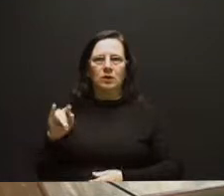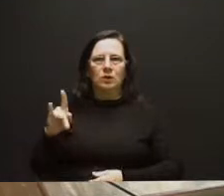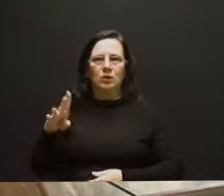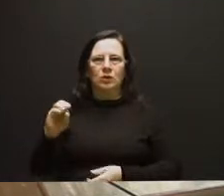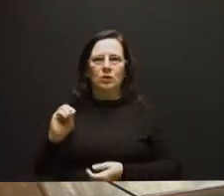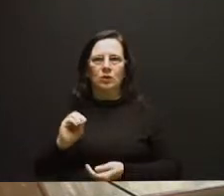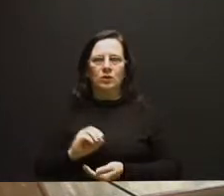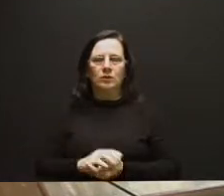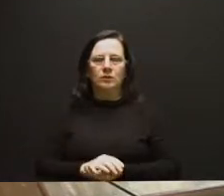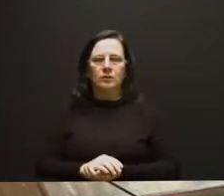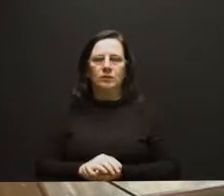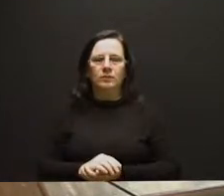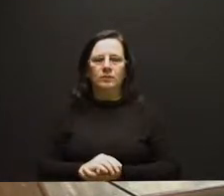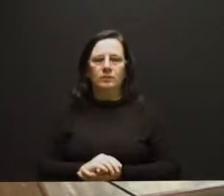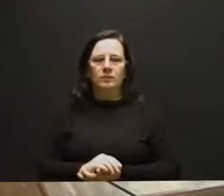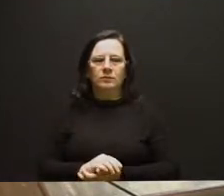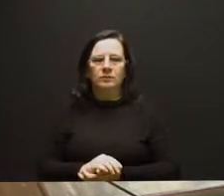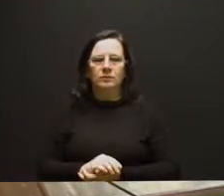vieira